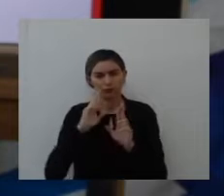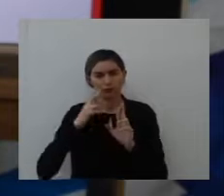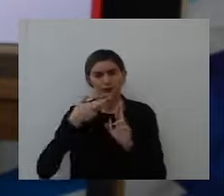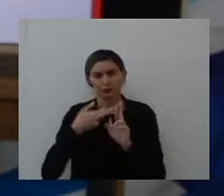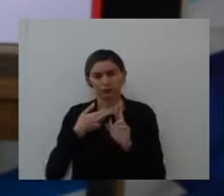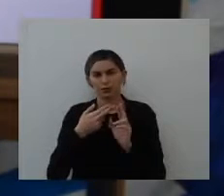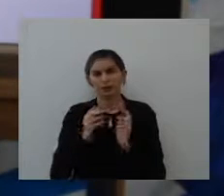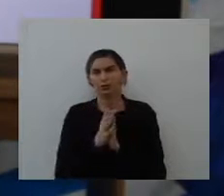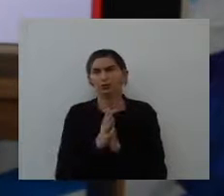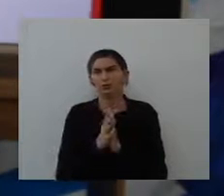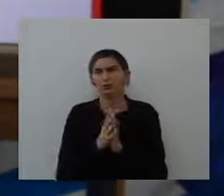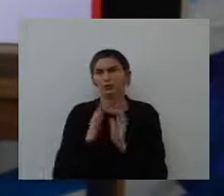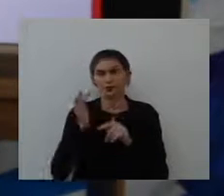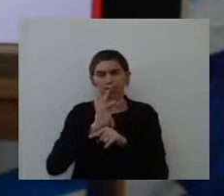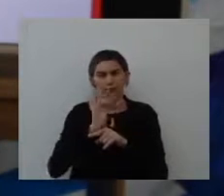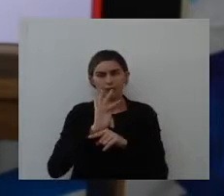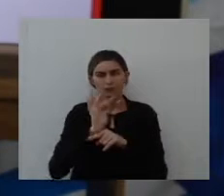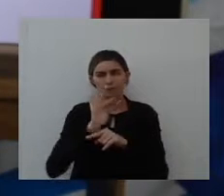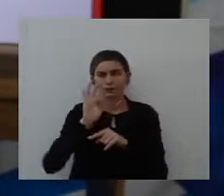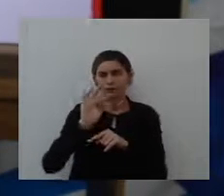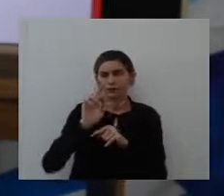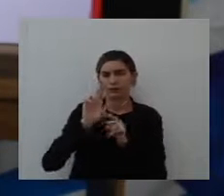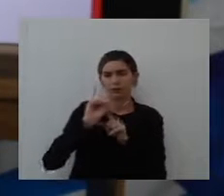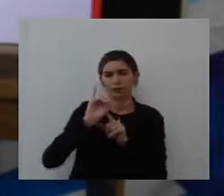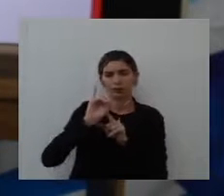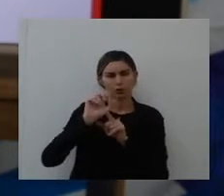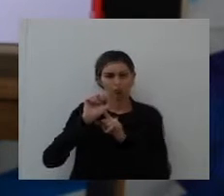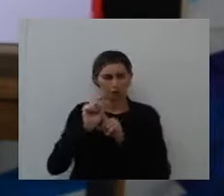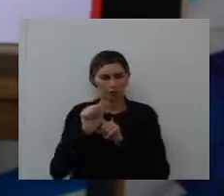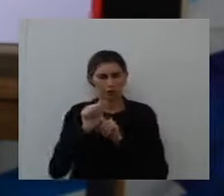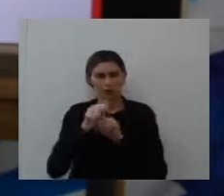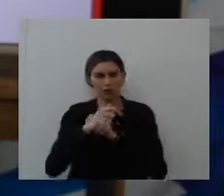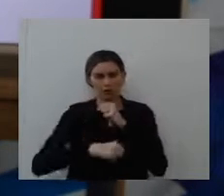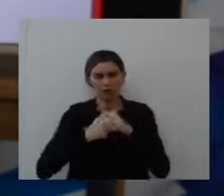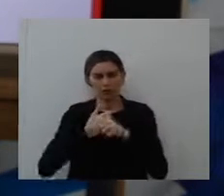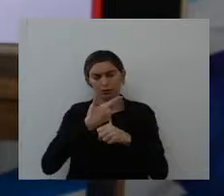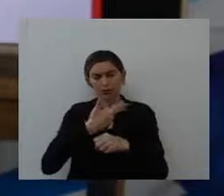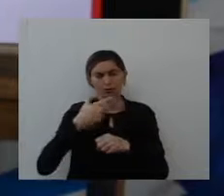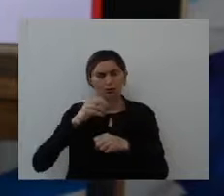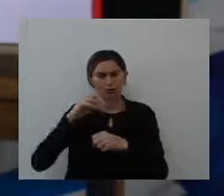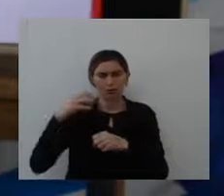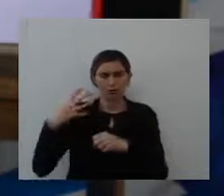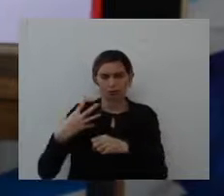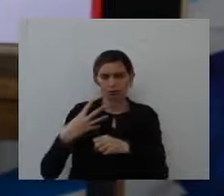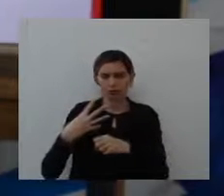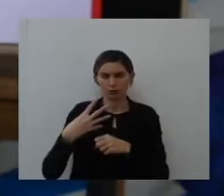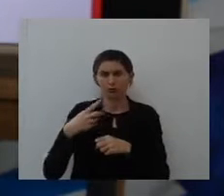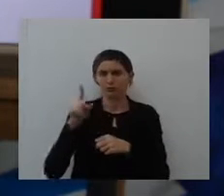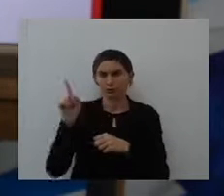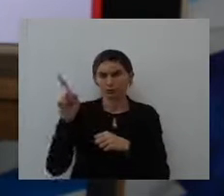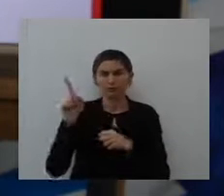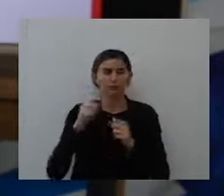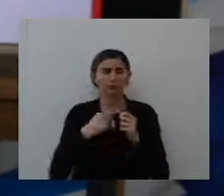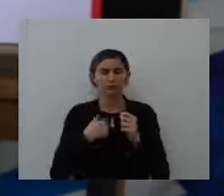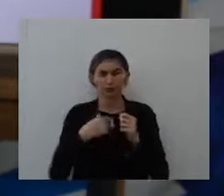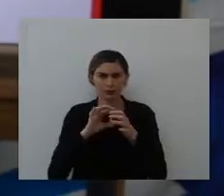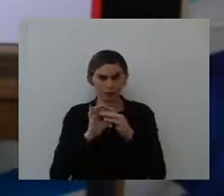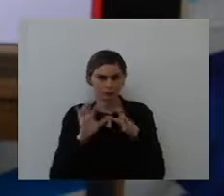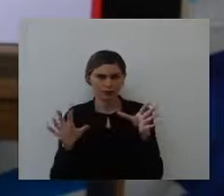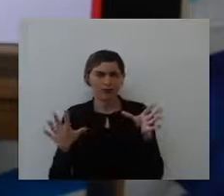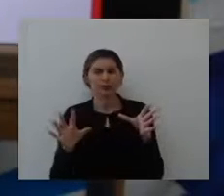referência o filme Troia, de Wolfgang Petersen, de 2004, apesar de que essa obra ela toma uma